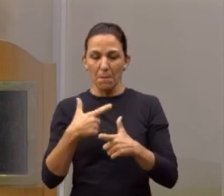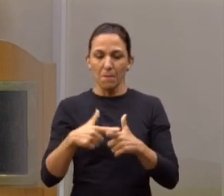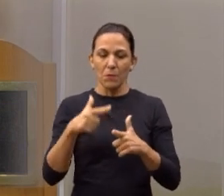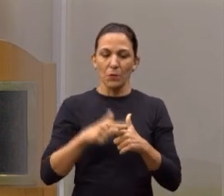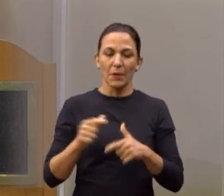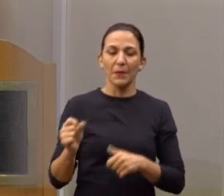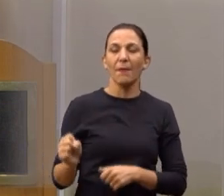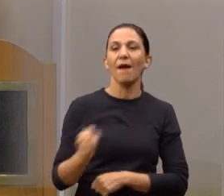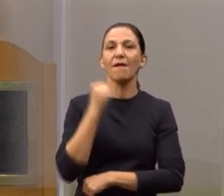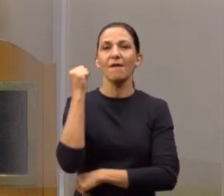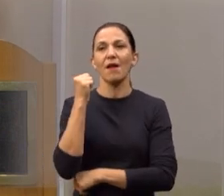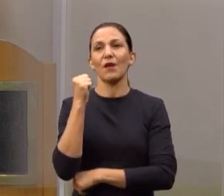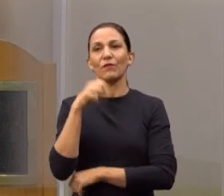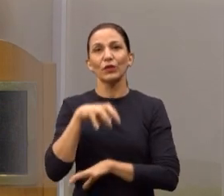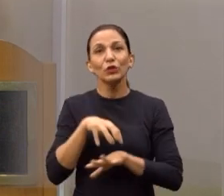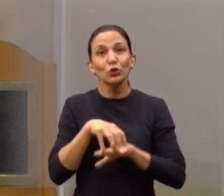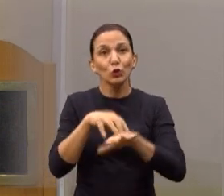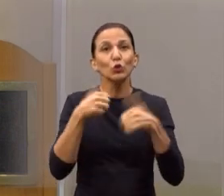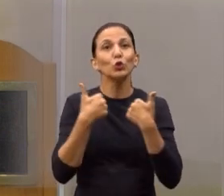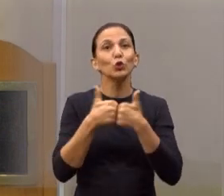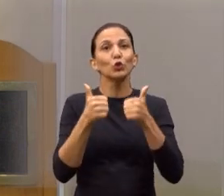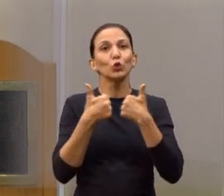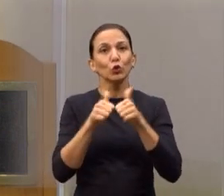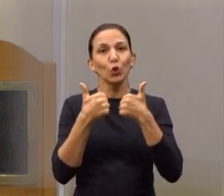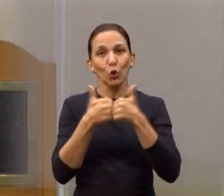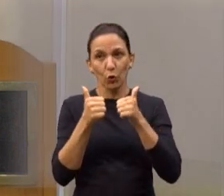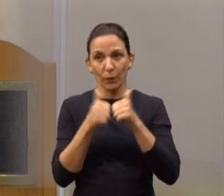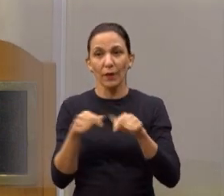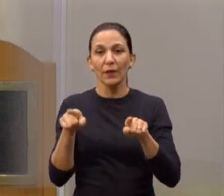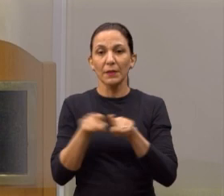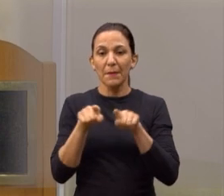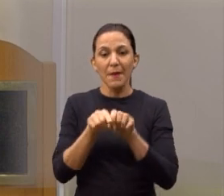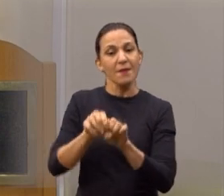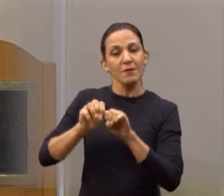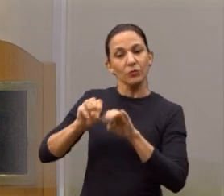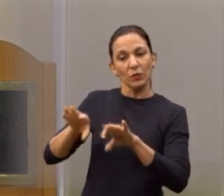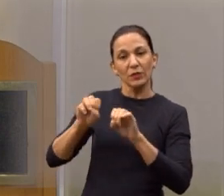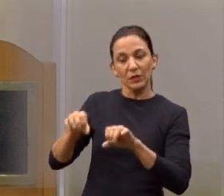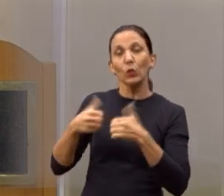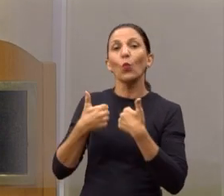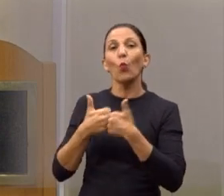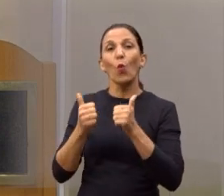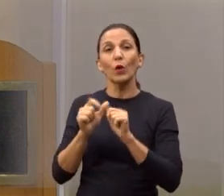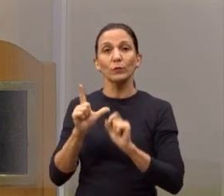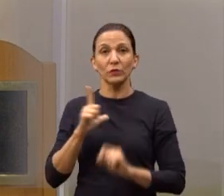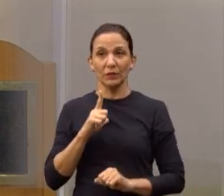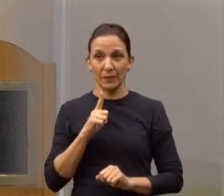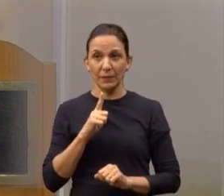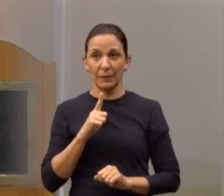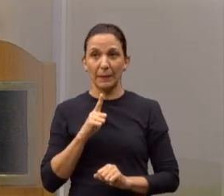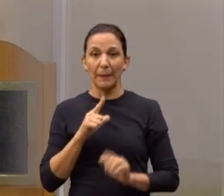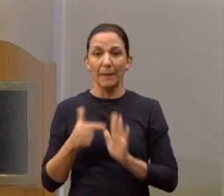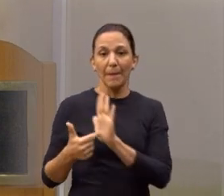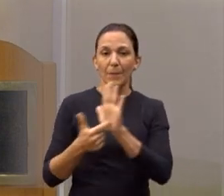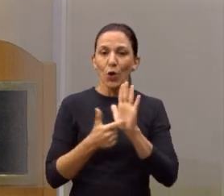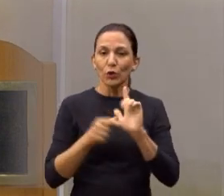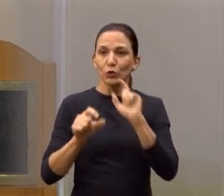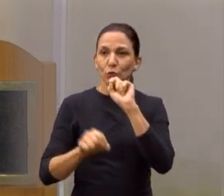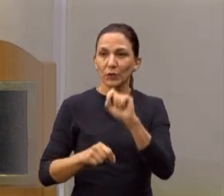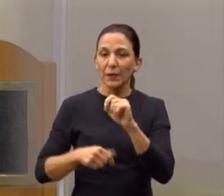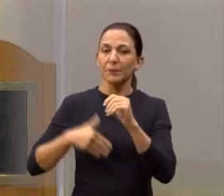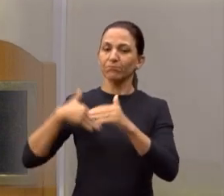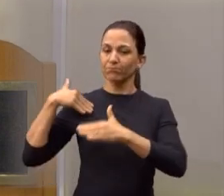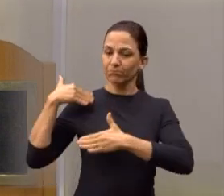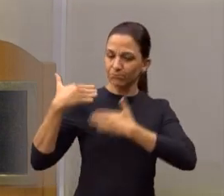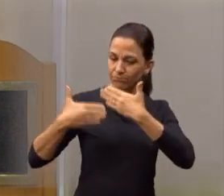grave de transporte público e também de transporte da Educação só que isso é fruto e reflexo de um processo grande